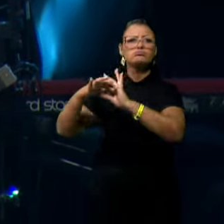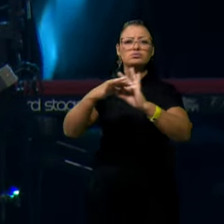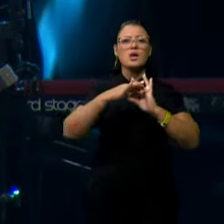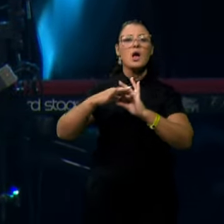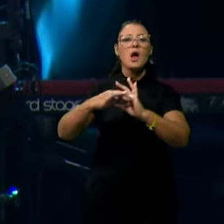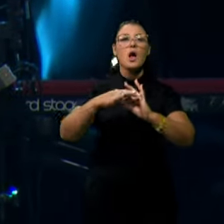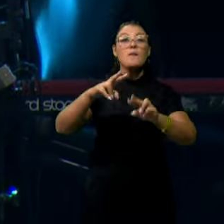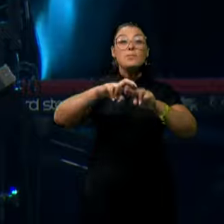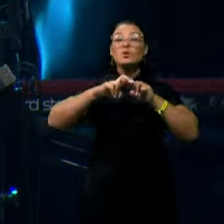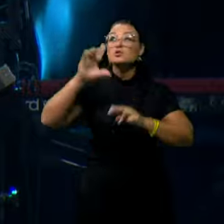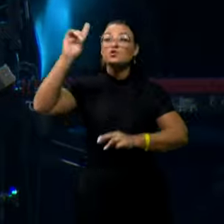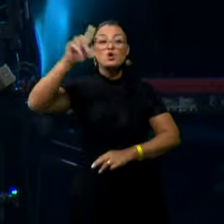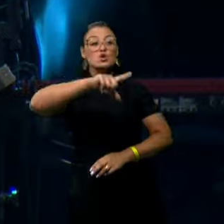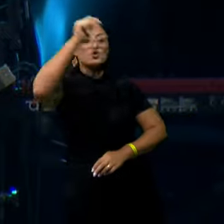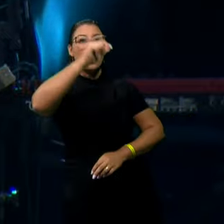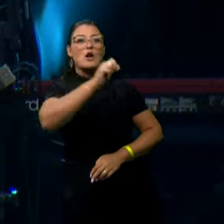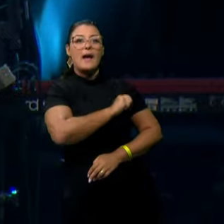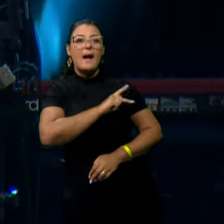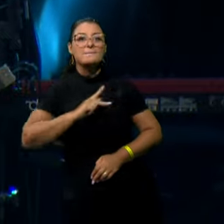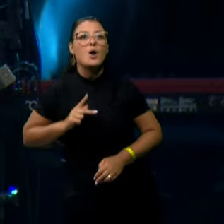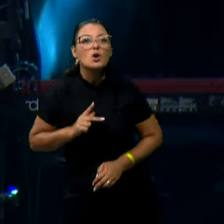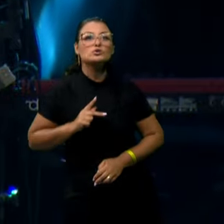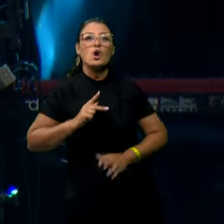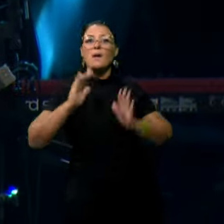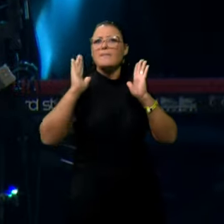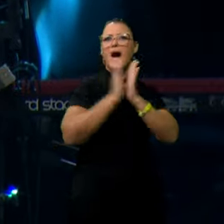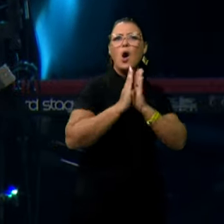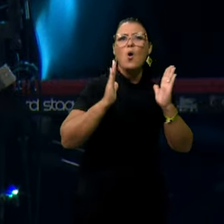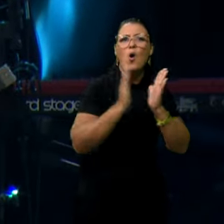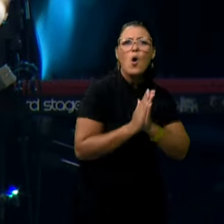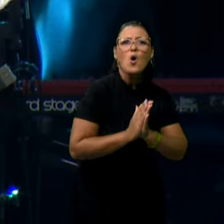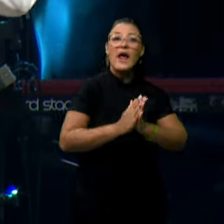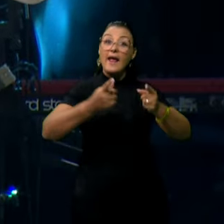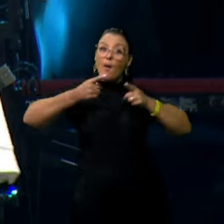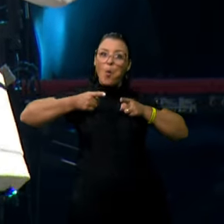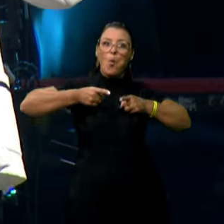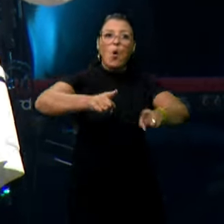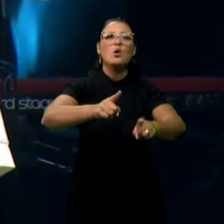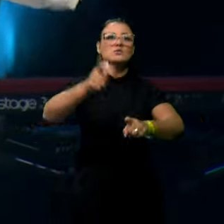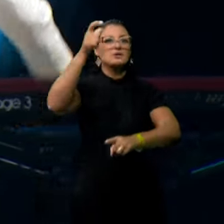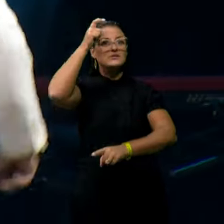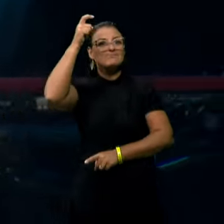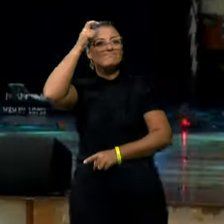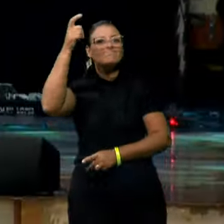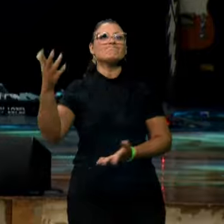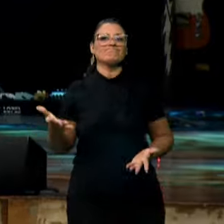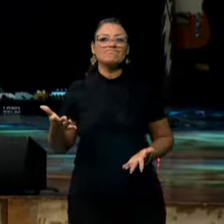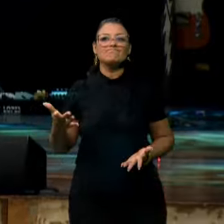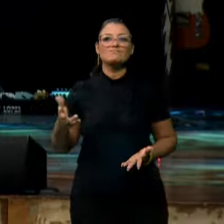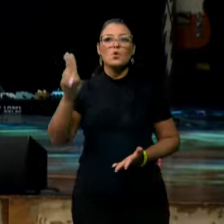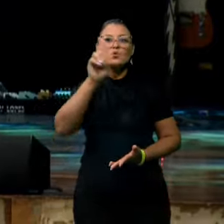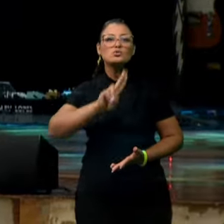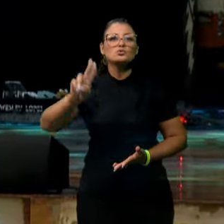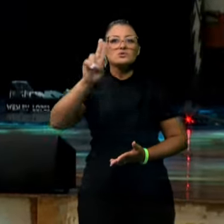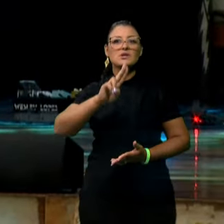com patamar de autoridade para vir e fechar o livro para abrir e fechar livros